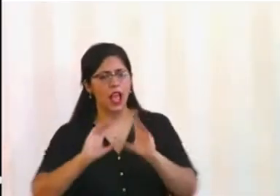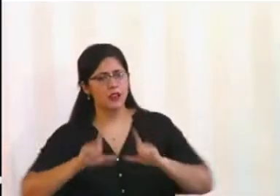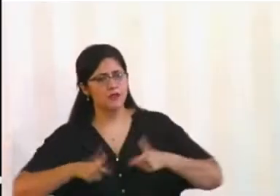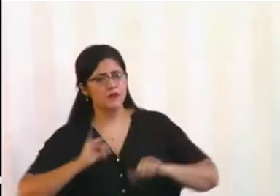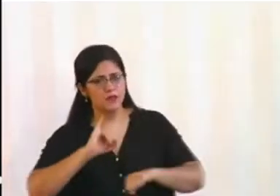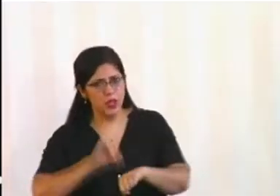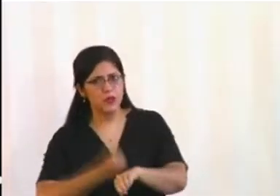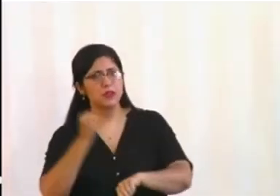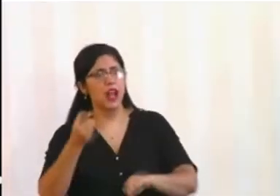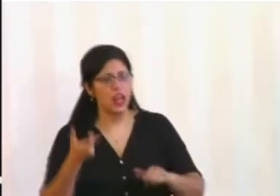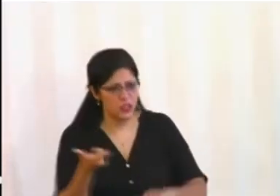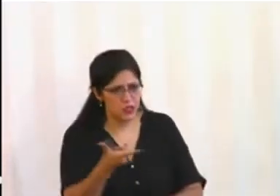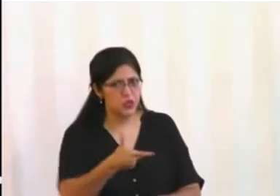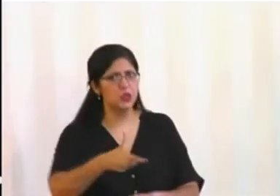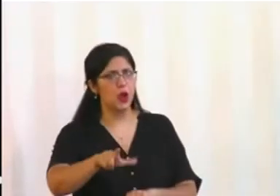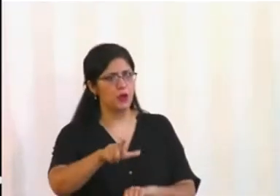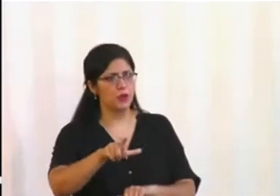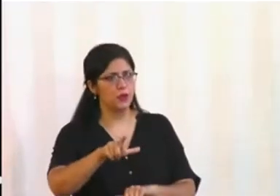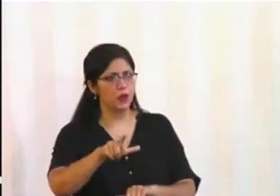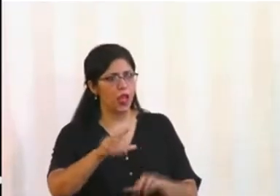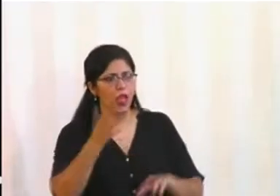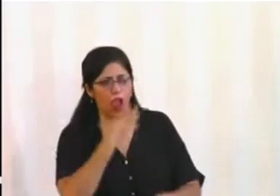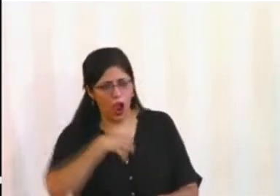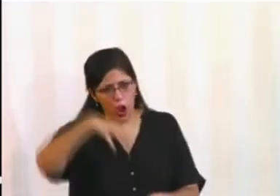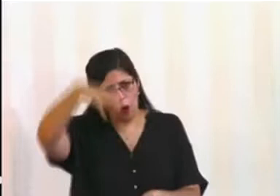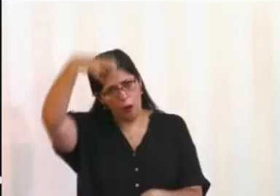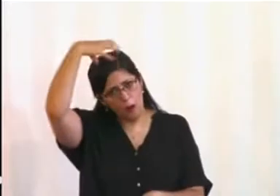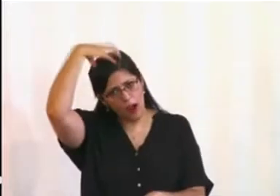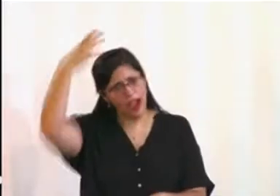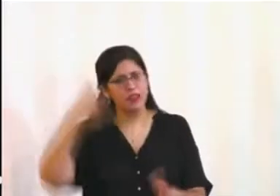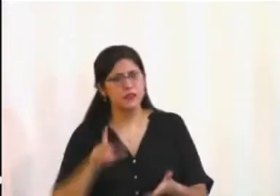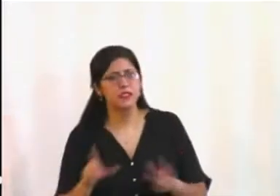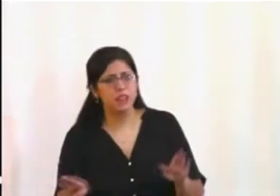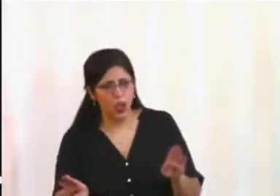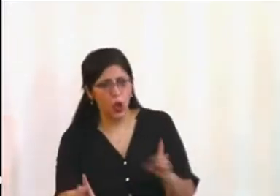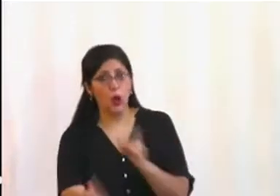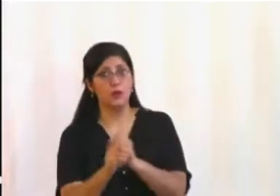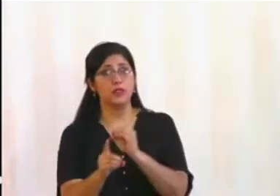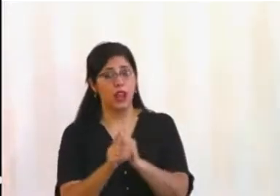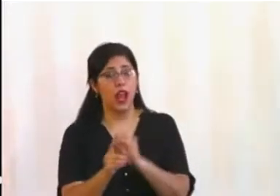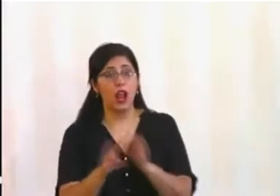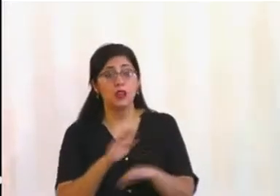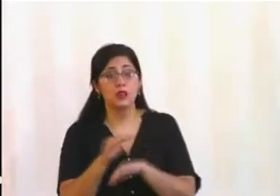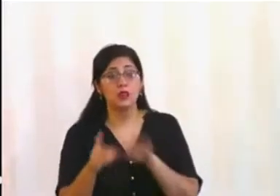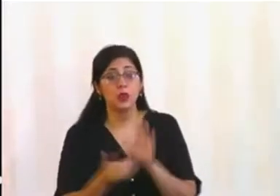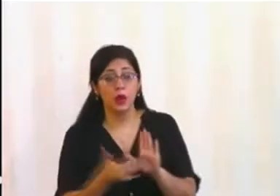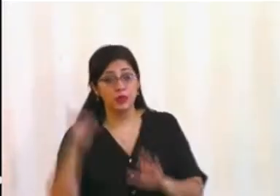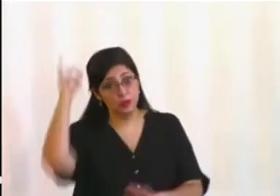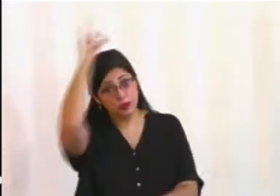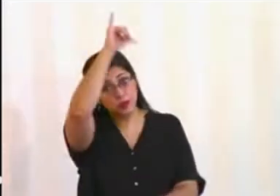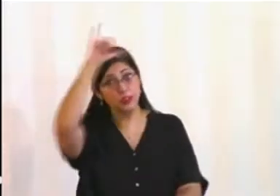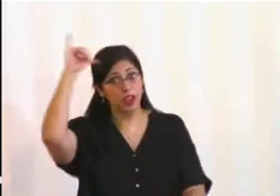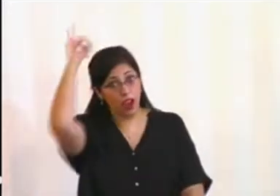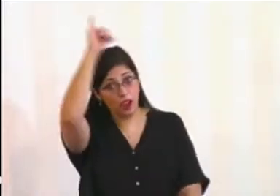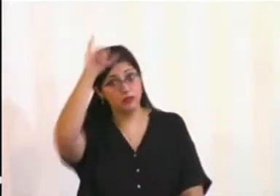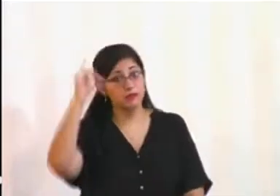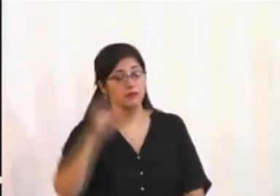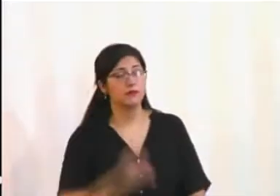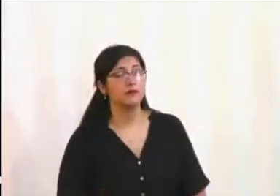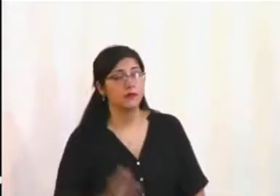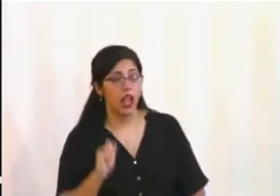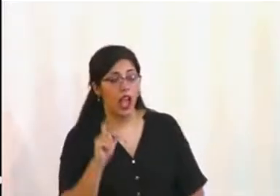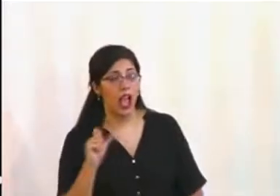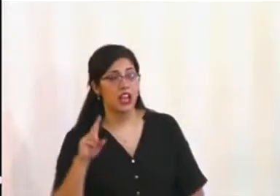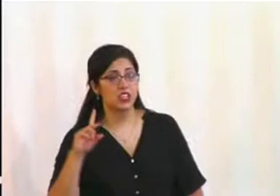a Azael, rei sobre a Síria, a Jeú, filho de Ninsi, ungirás rei sobre Israel, e também Eliseu, filho